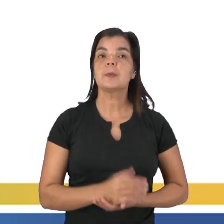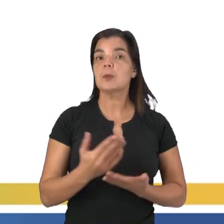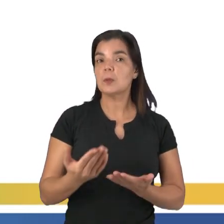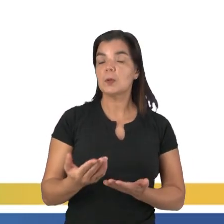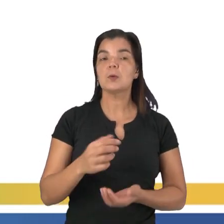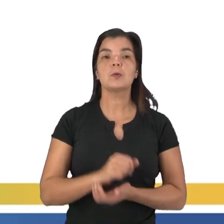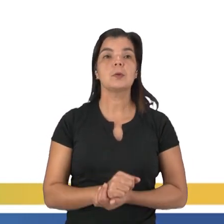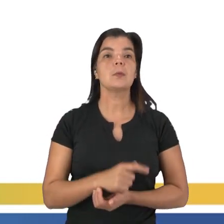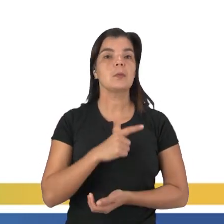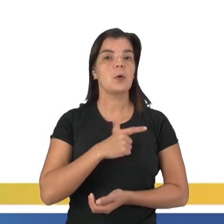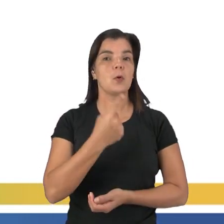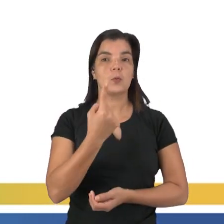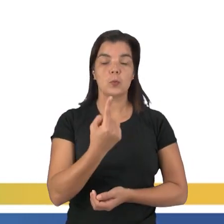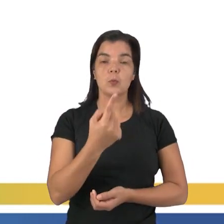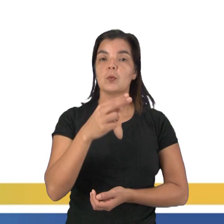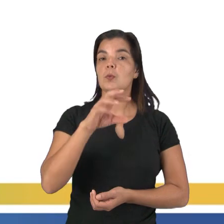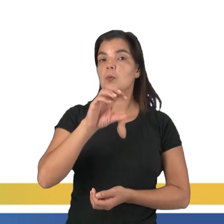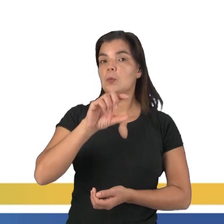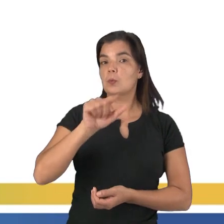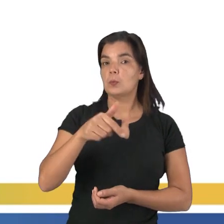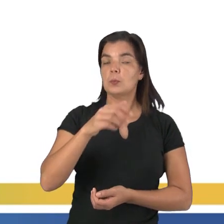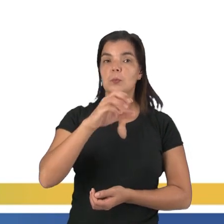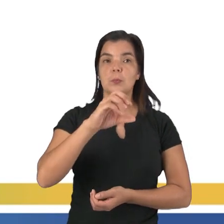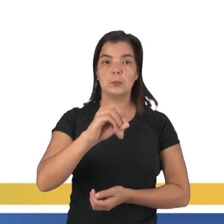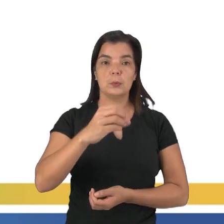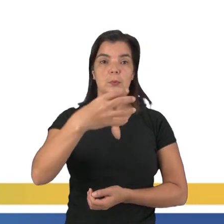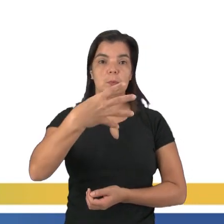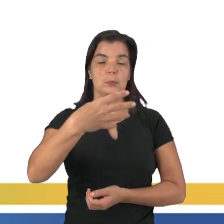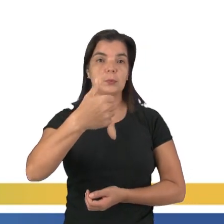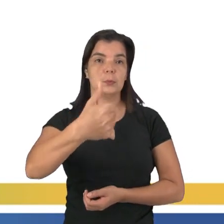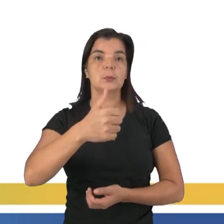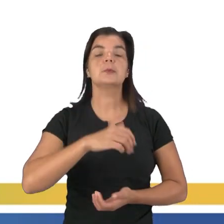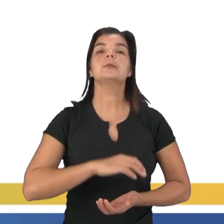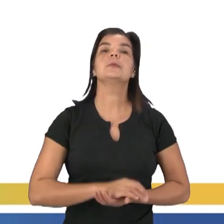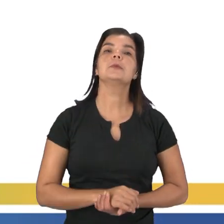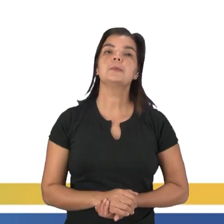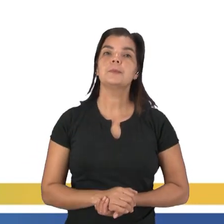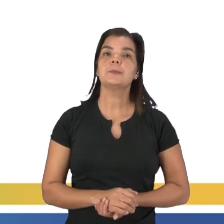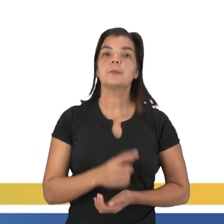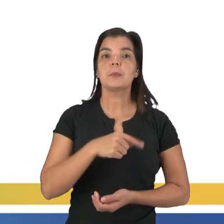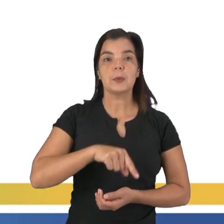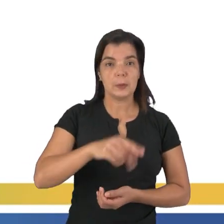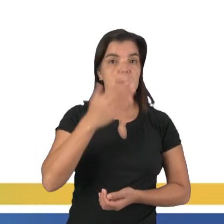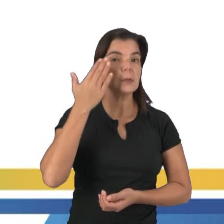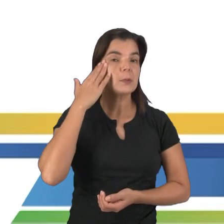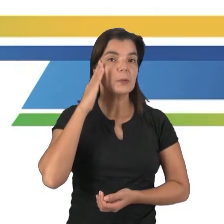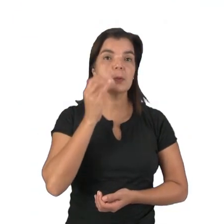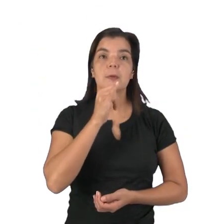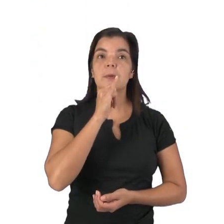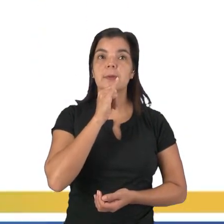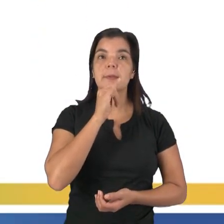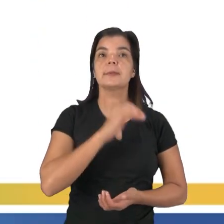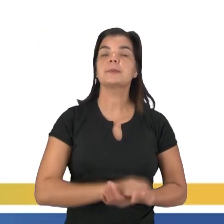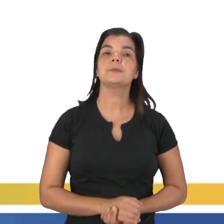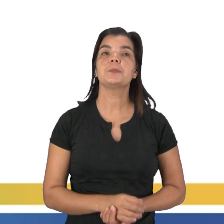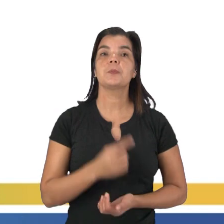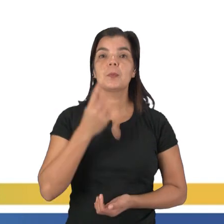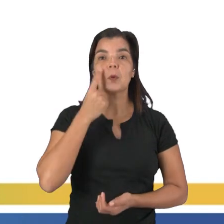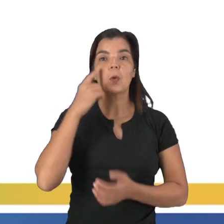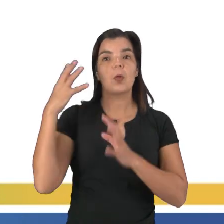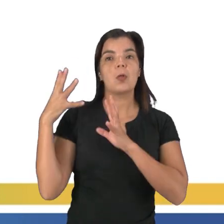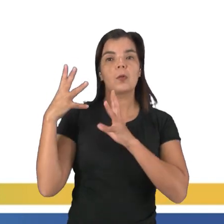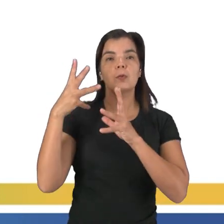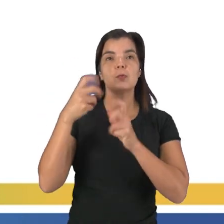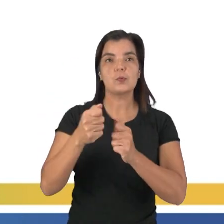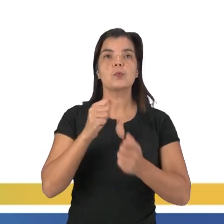1. Então, aqui nós temos o resultado dessa diferença, ok? Entenderam esse exemplo? Então, aqui a gente vai fazer o